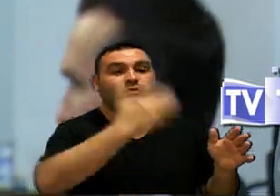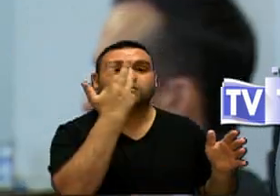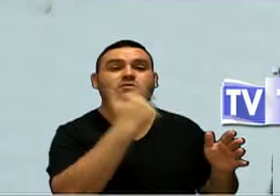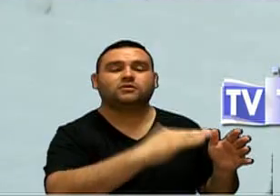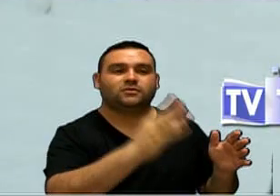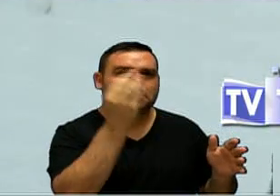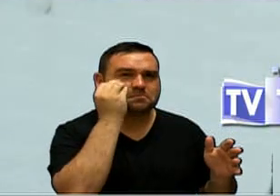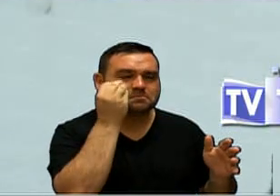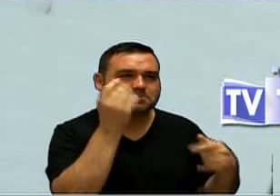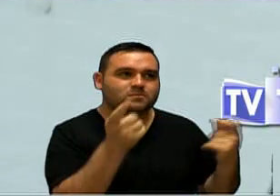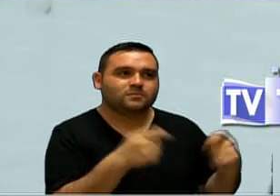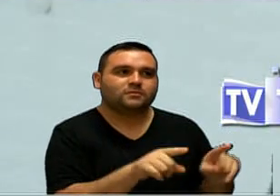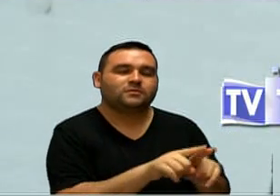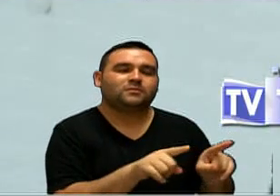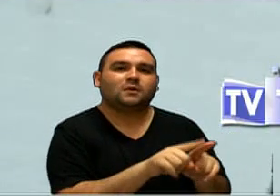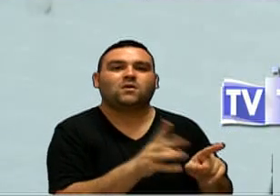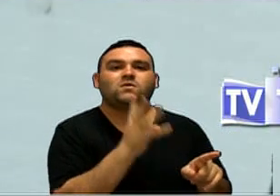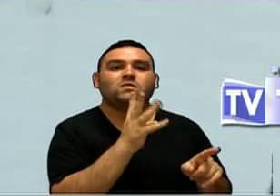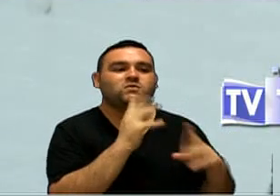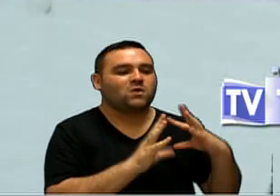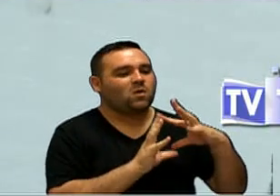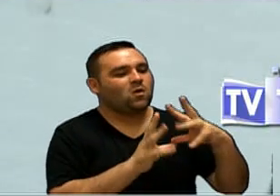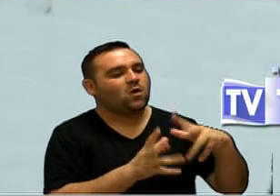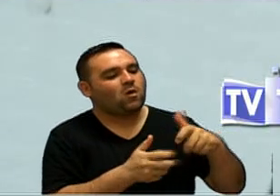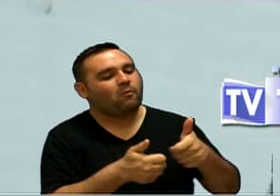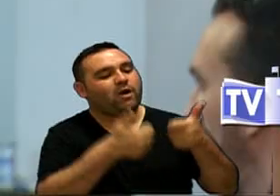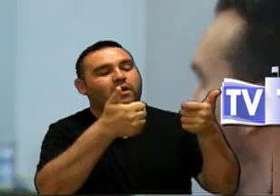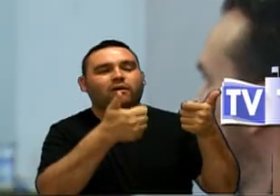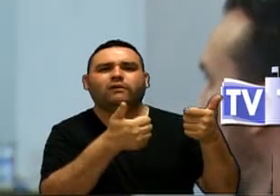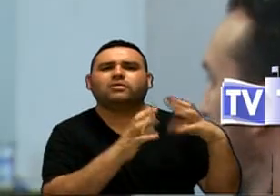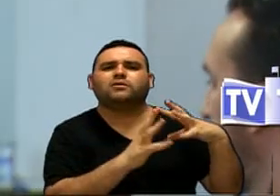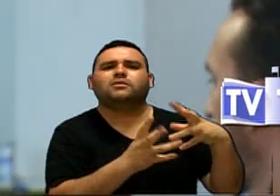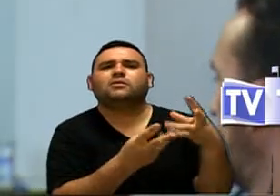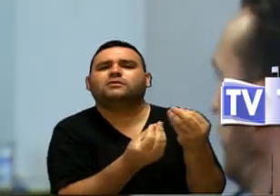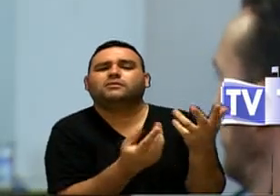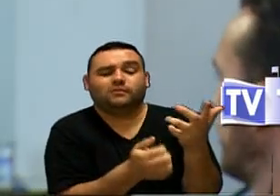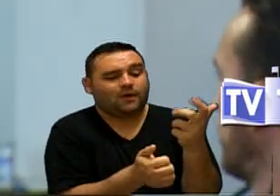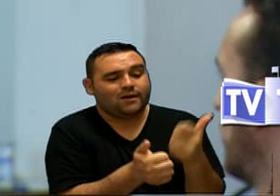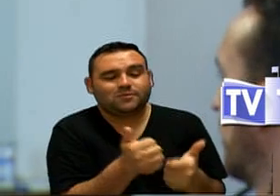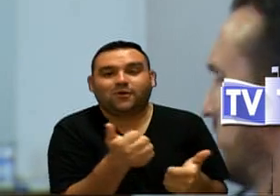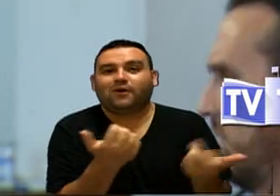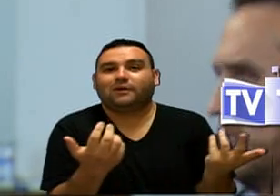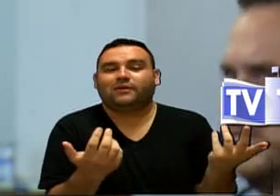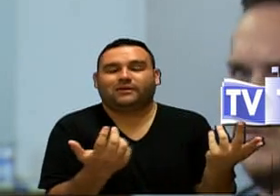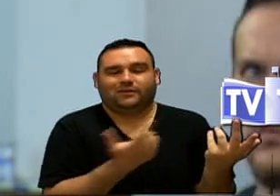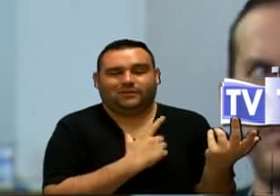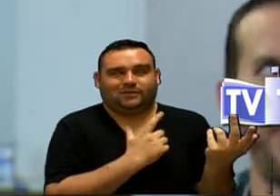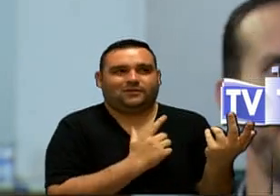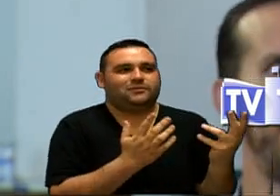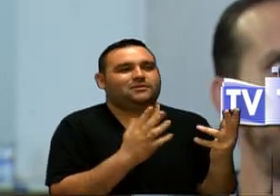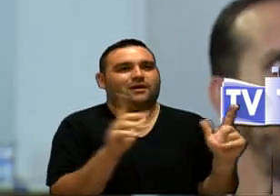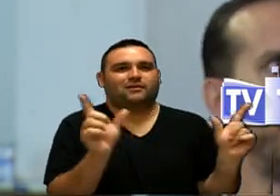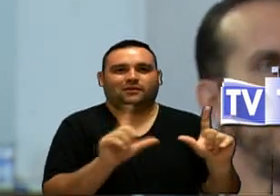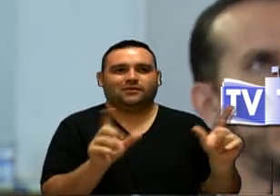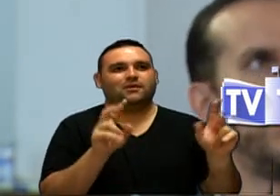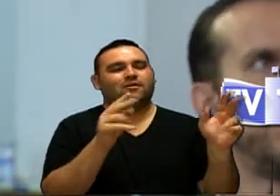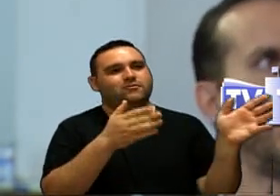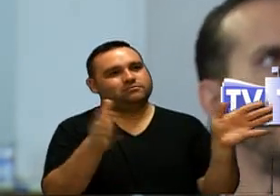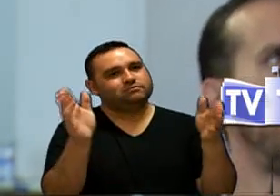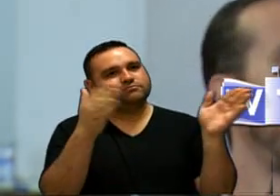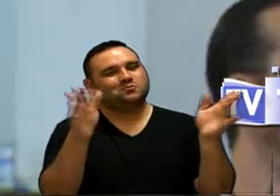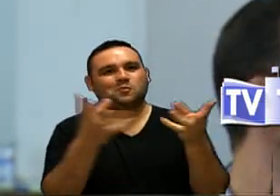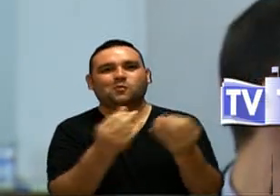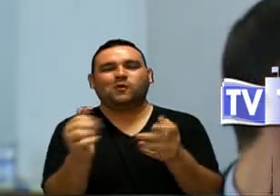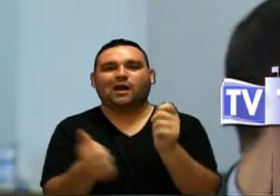oportunidade para que eles possam conhecer um mundo melhor. E o mundo melhor, ele vem através do esporte. Nós temos acompanhado na televisão